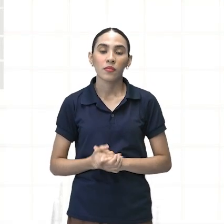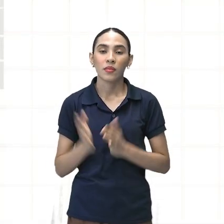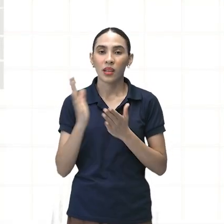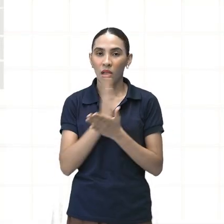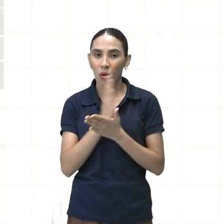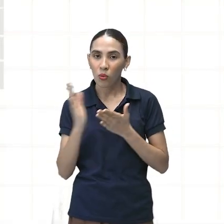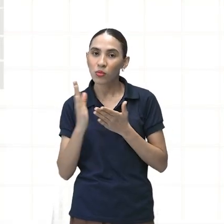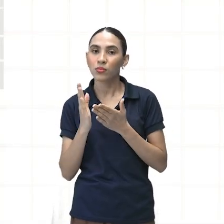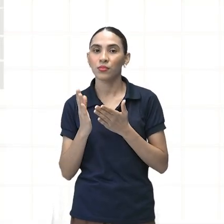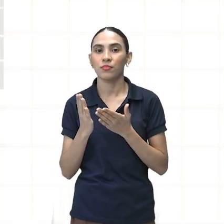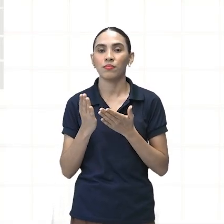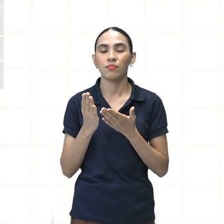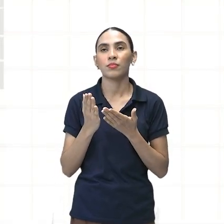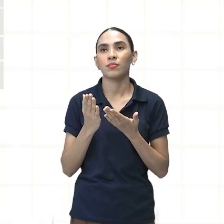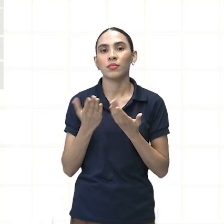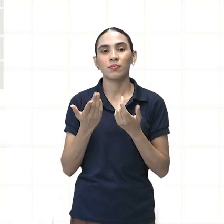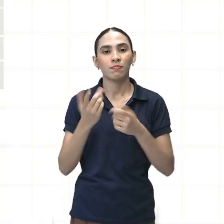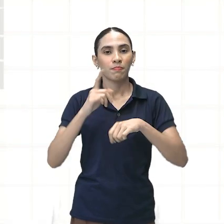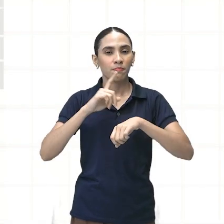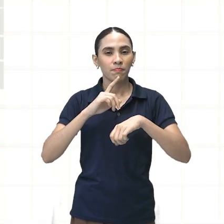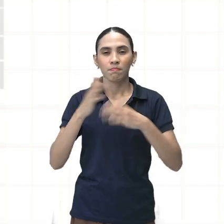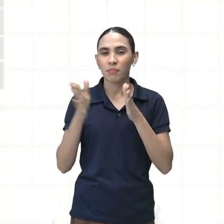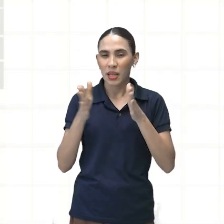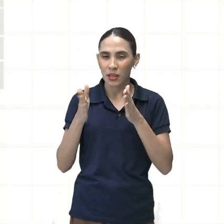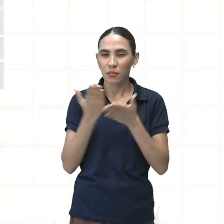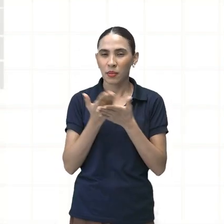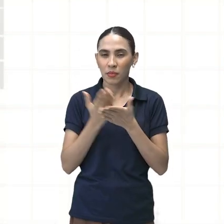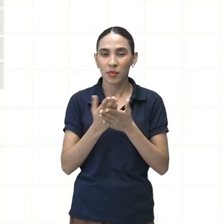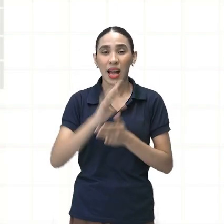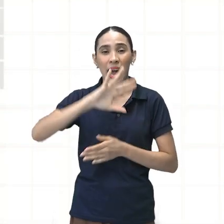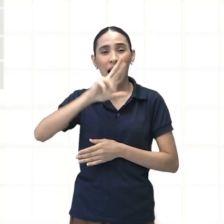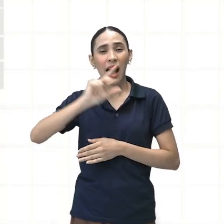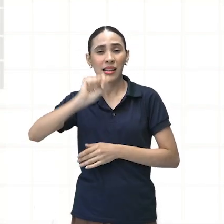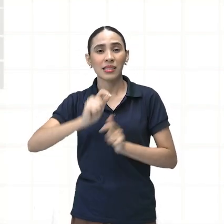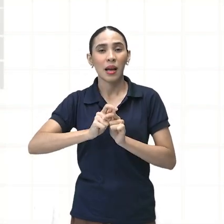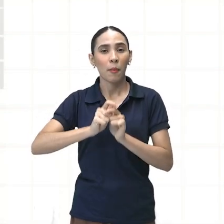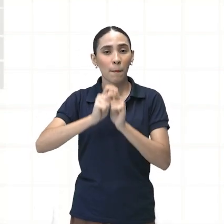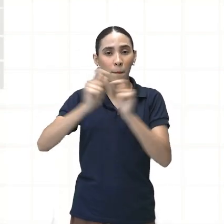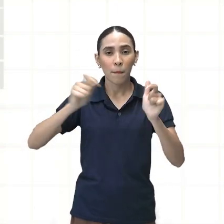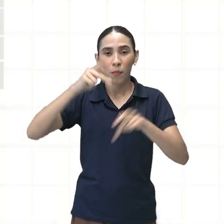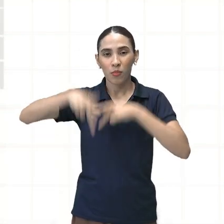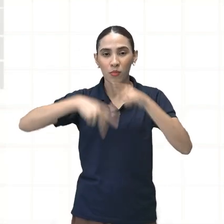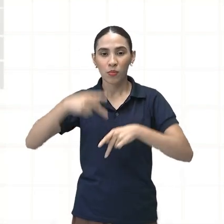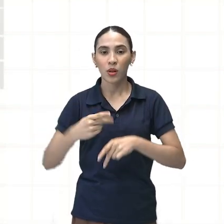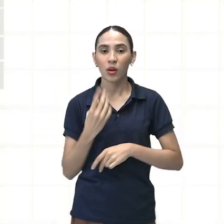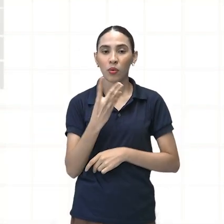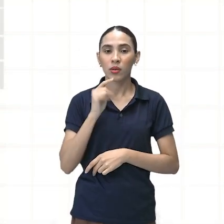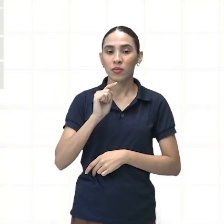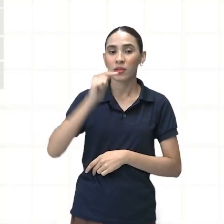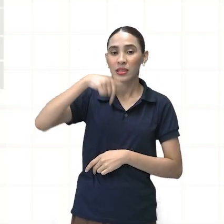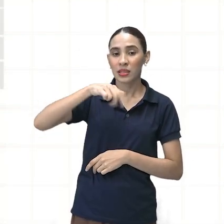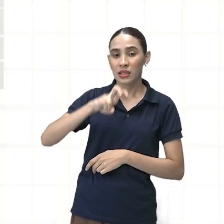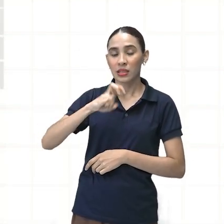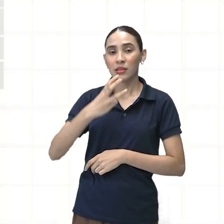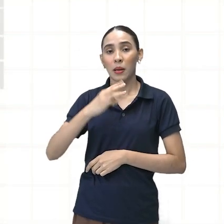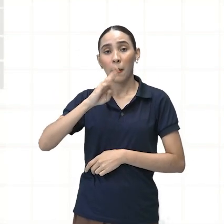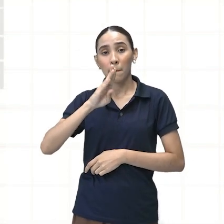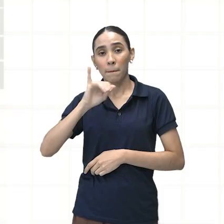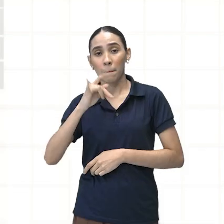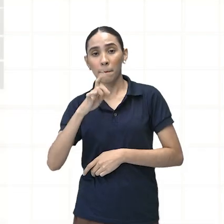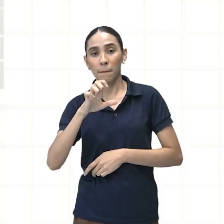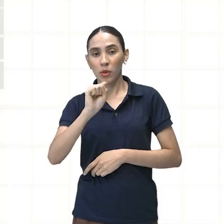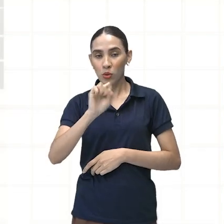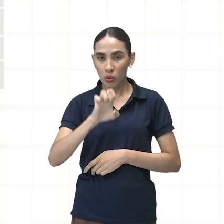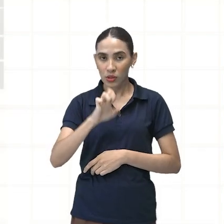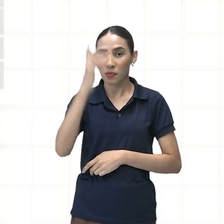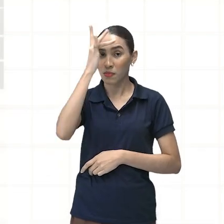momentos eu disse a vocês que a Ásia é o continente mais populoso do mundo, com mais de 4,7 bilhões de